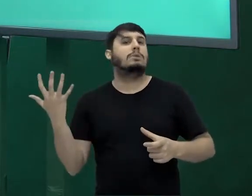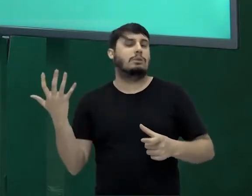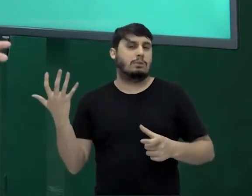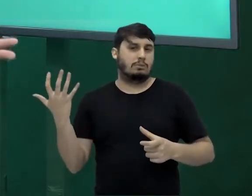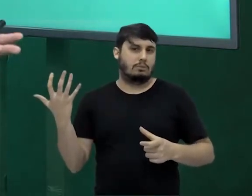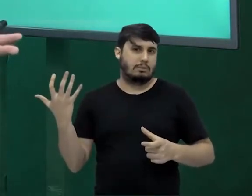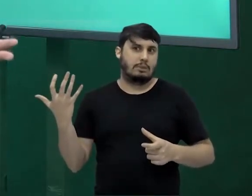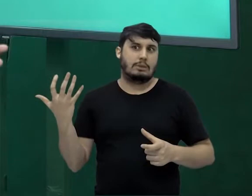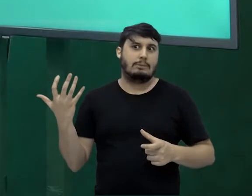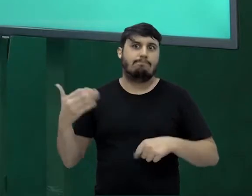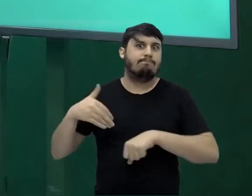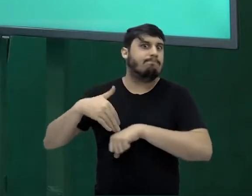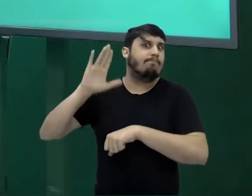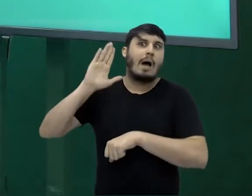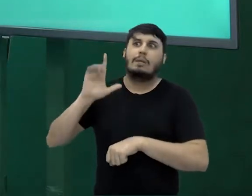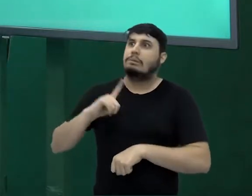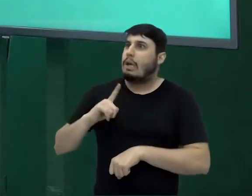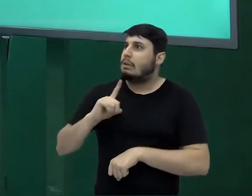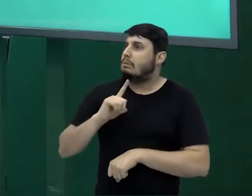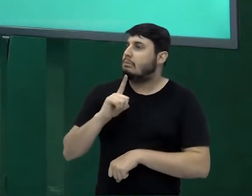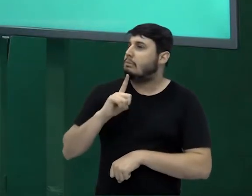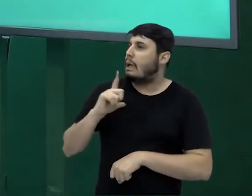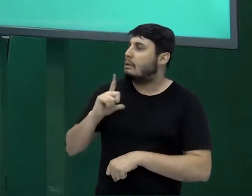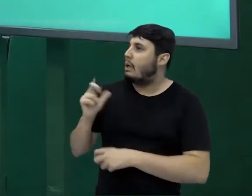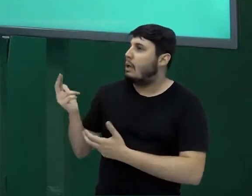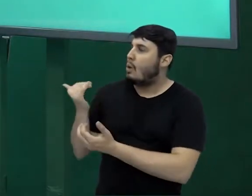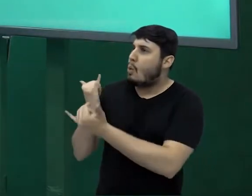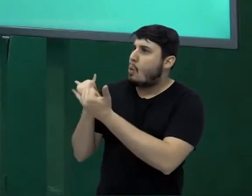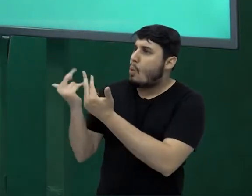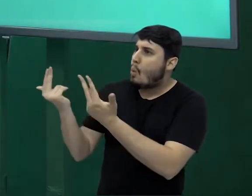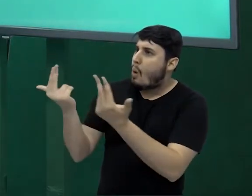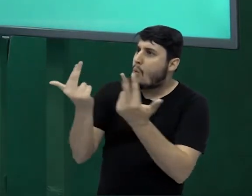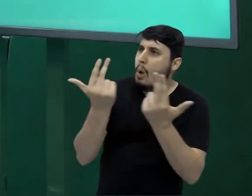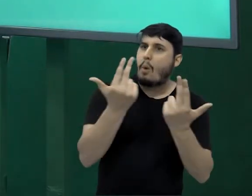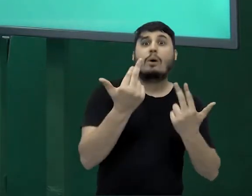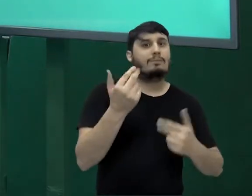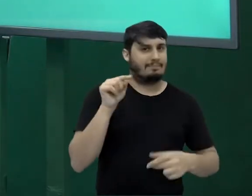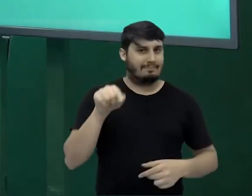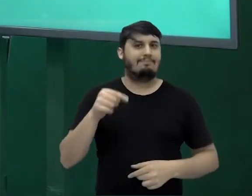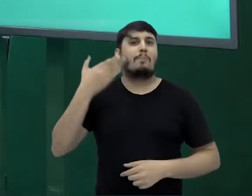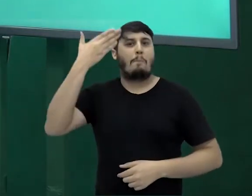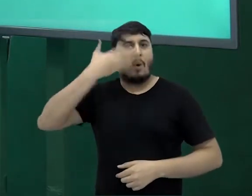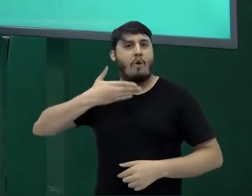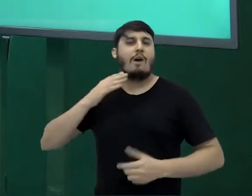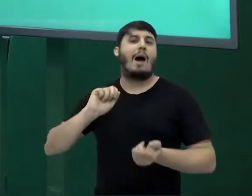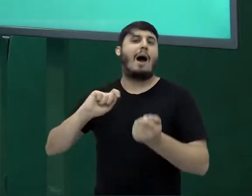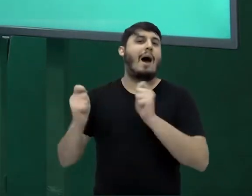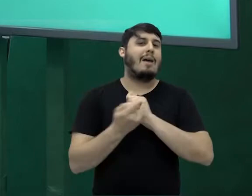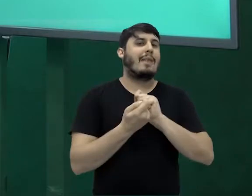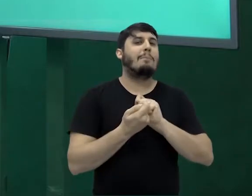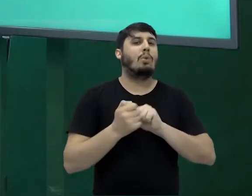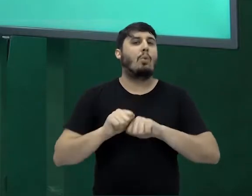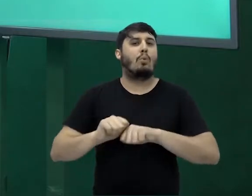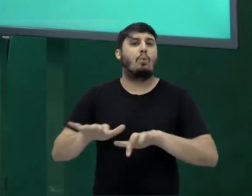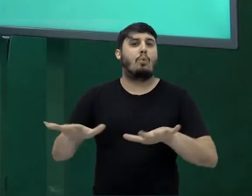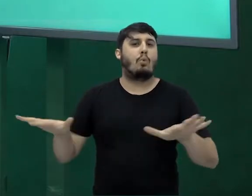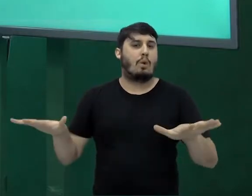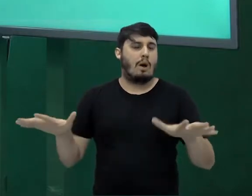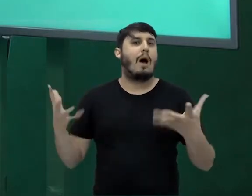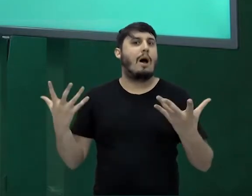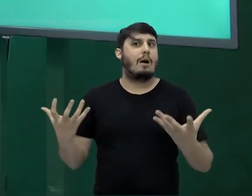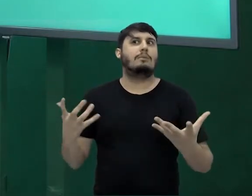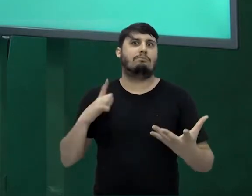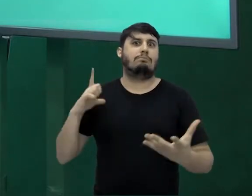deles naquele ambiente, ou de seus semelhantes naquele ambiente, tá? Se você vai, quer ver? Uma planta